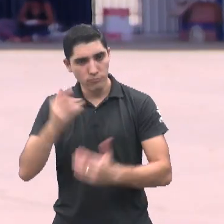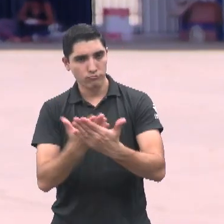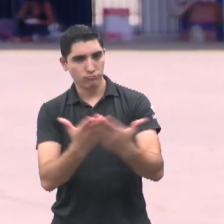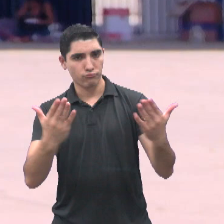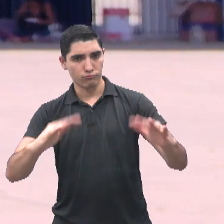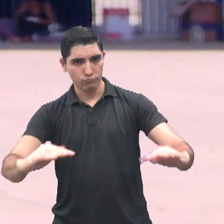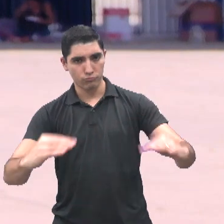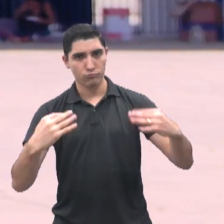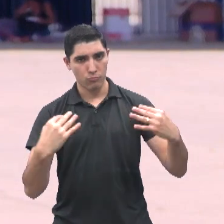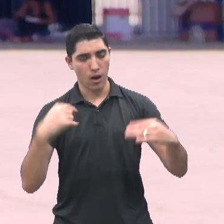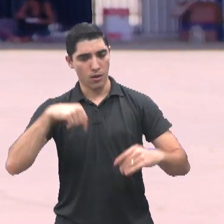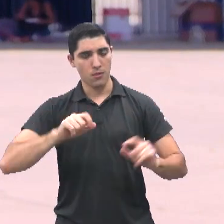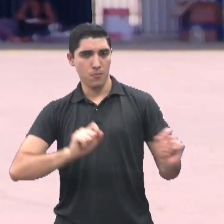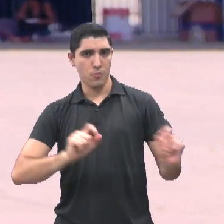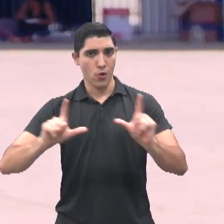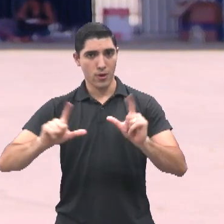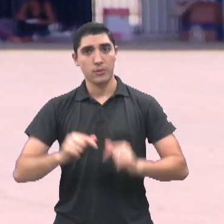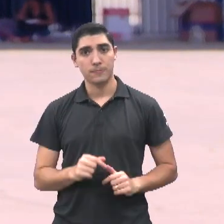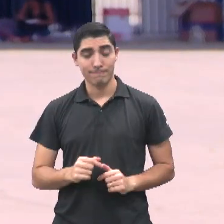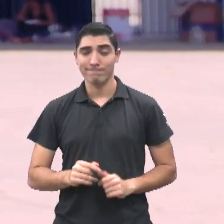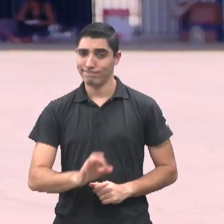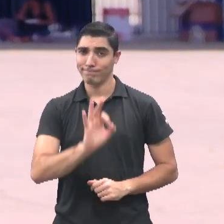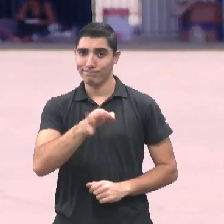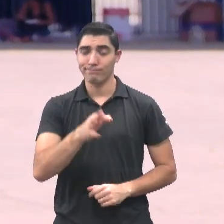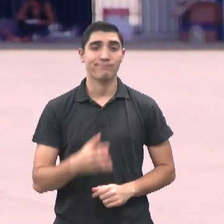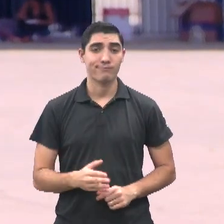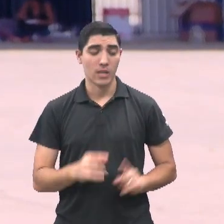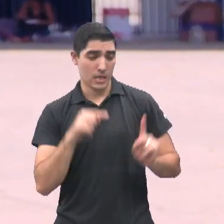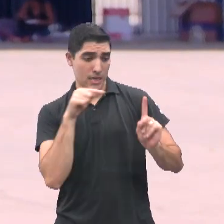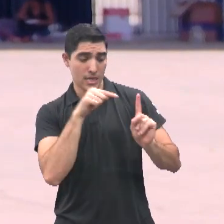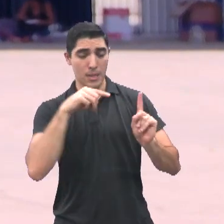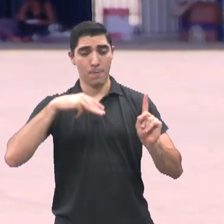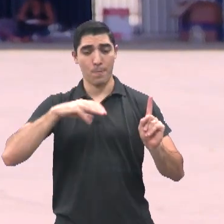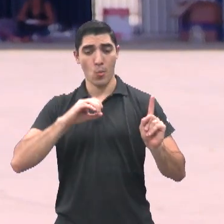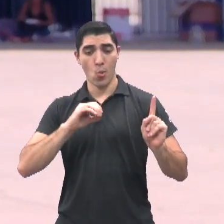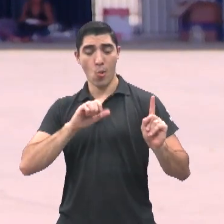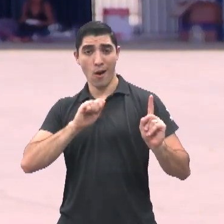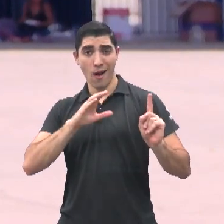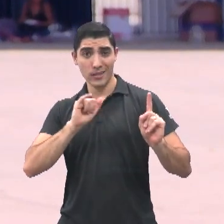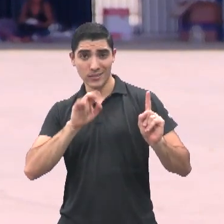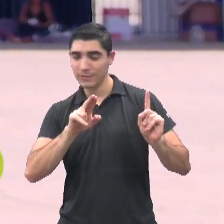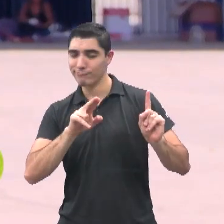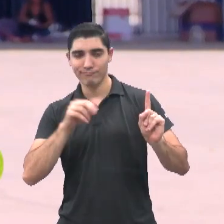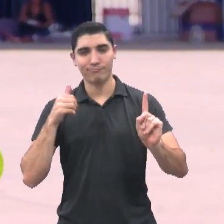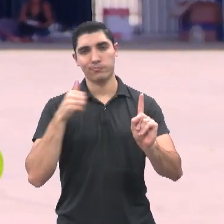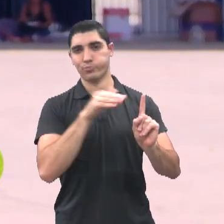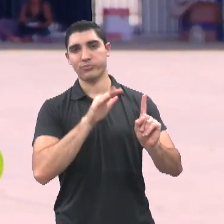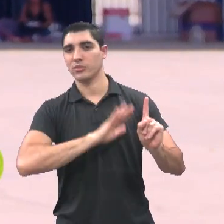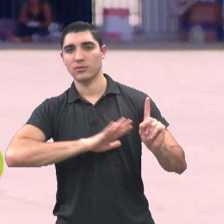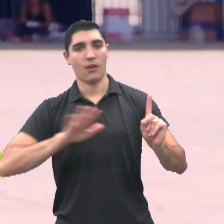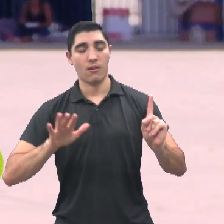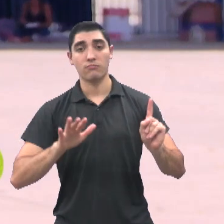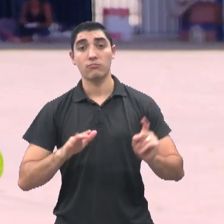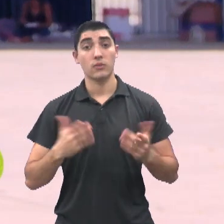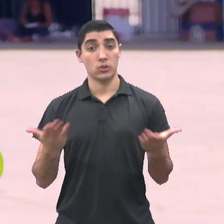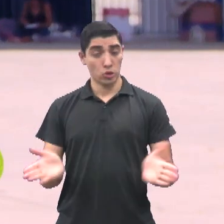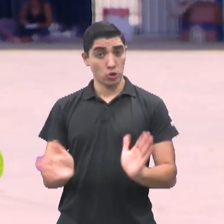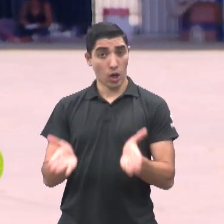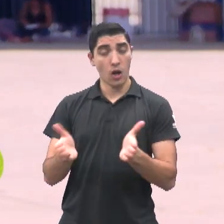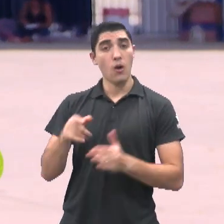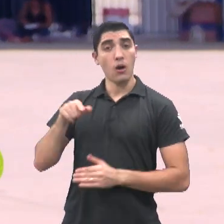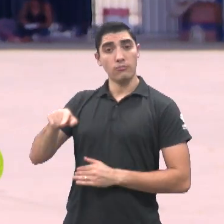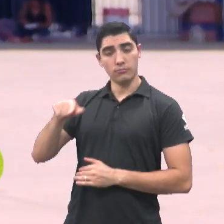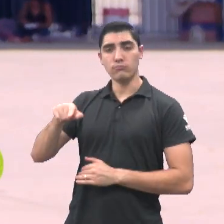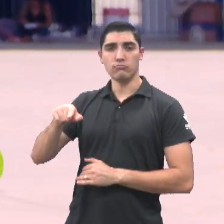com a gente aqui no Hora do Esporte. Pois é, Moacir Júnior não é mais treinador do São José. A saída dele foi comunicada por meio de